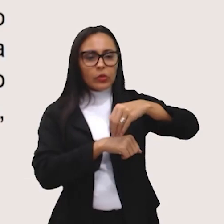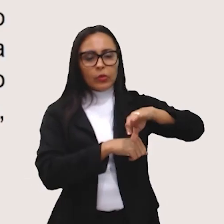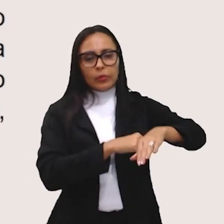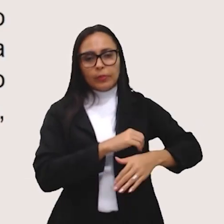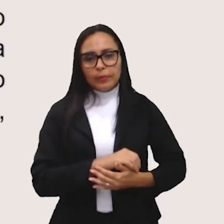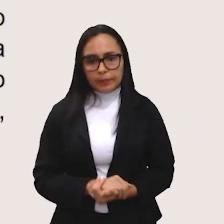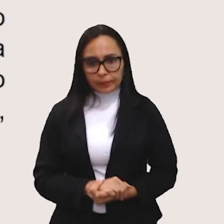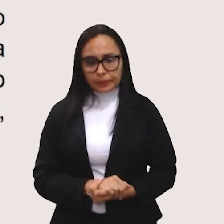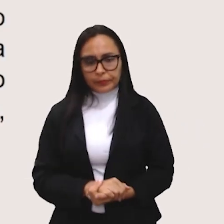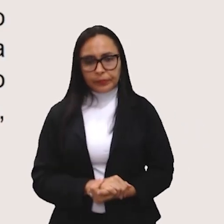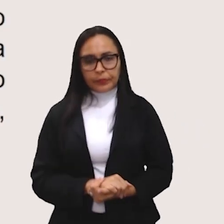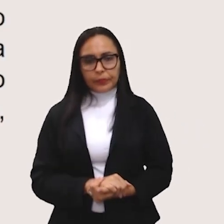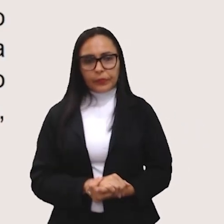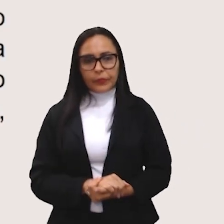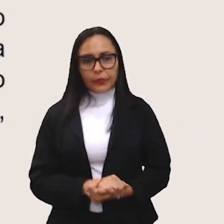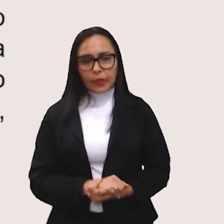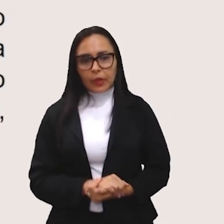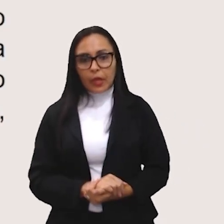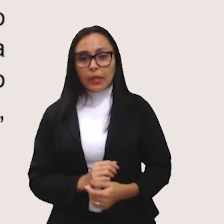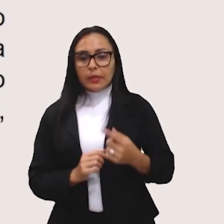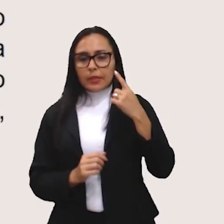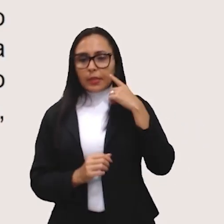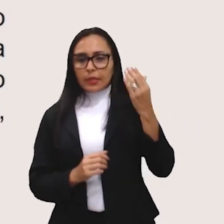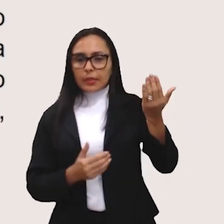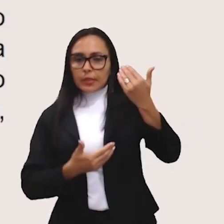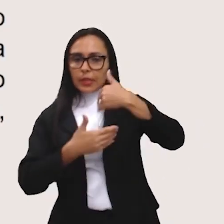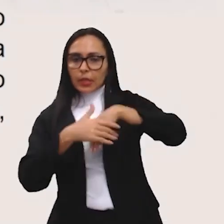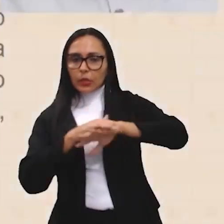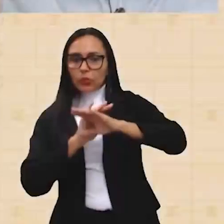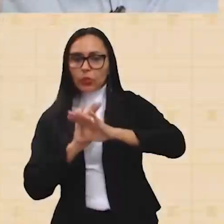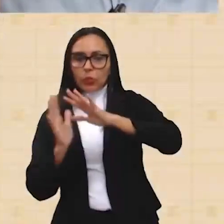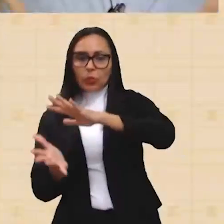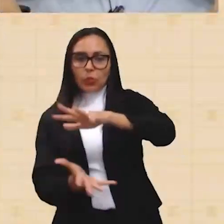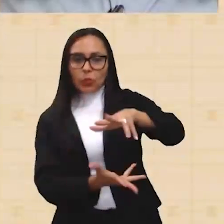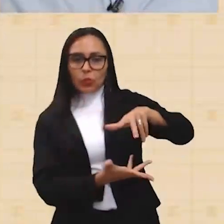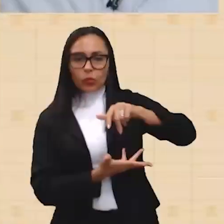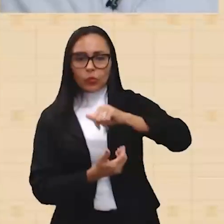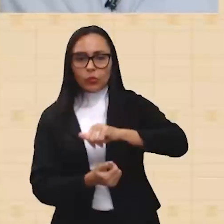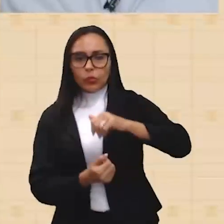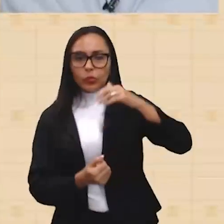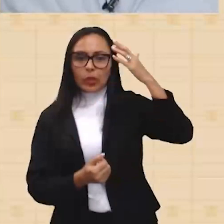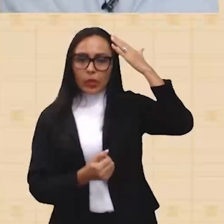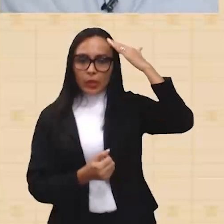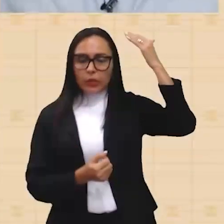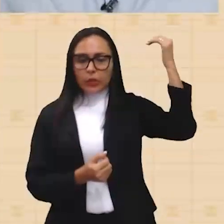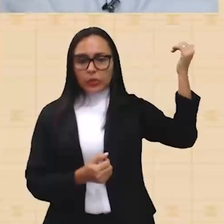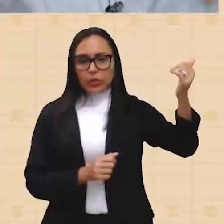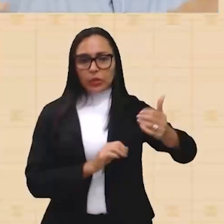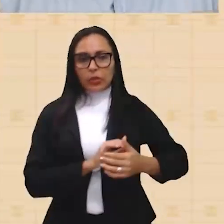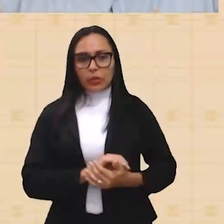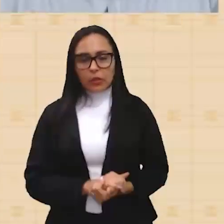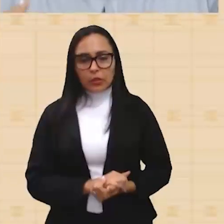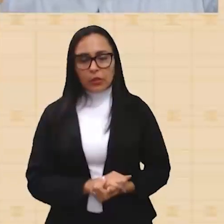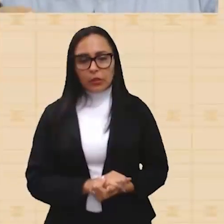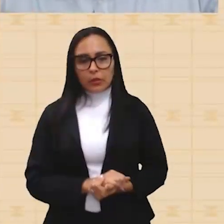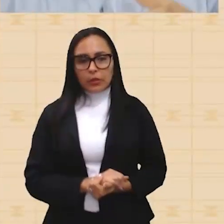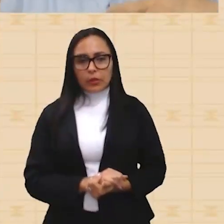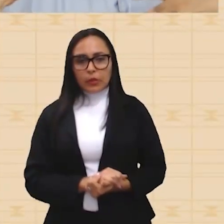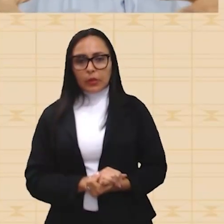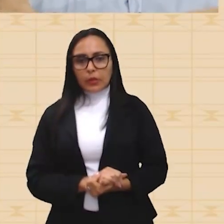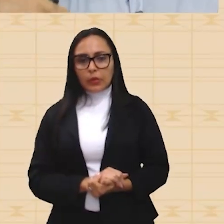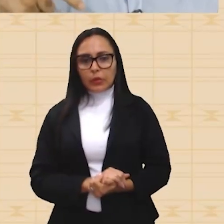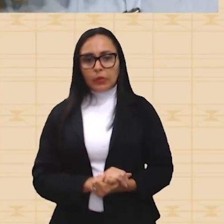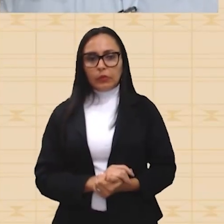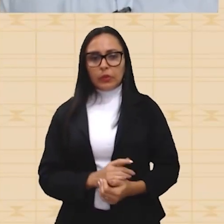né? Era trazer o mundo interior do artista, o mundo interior dele. Então é uma espécie